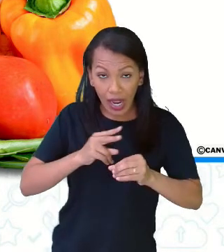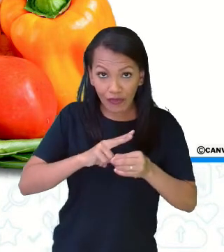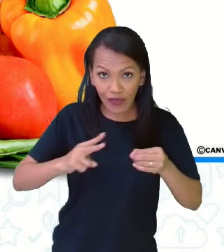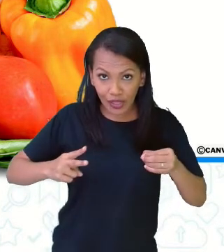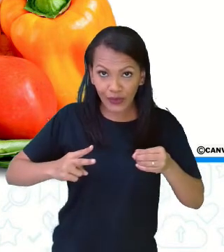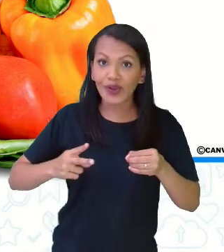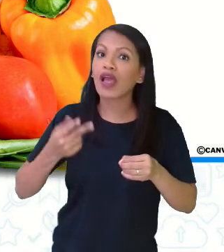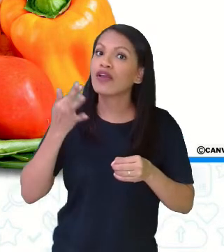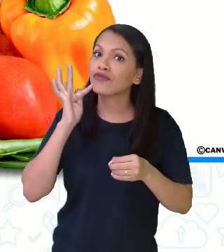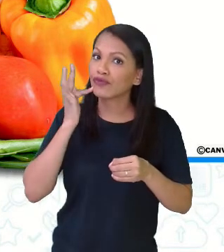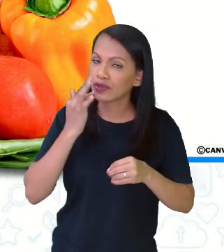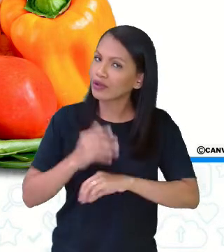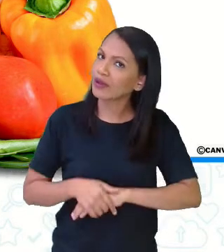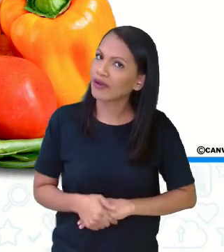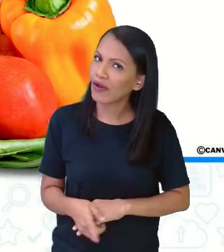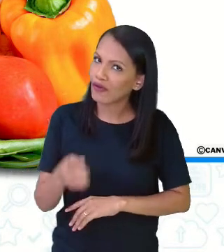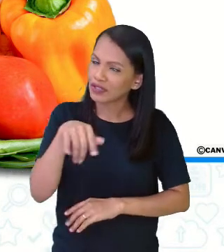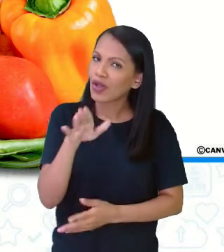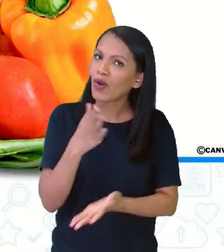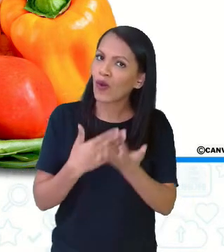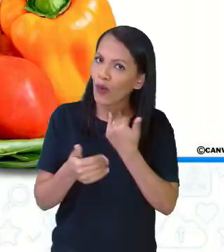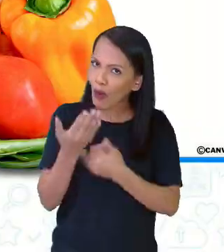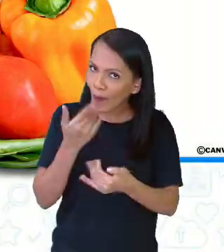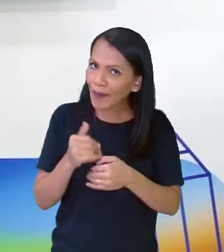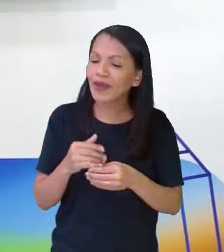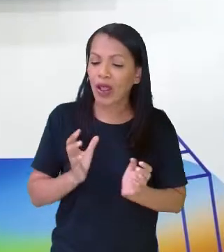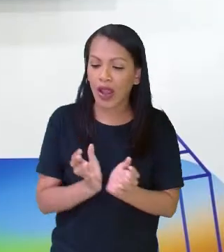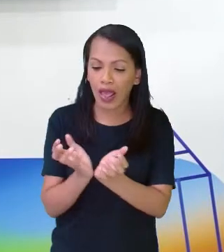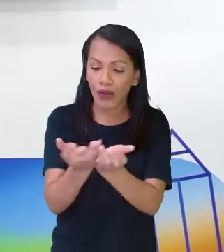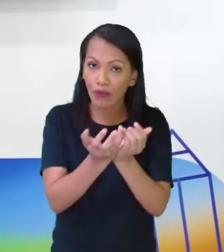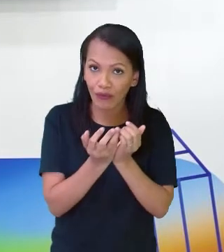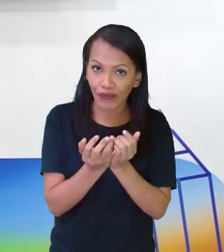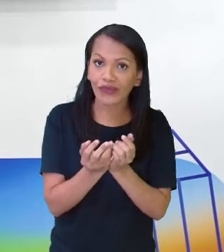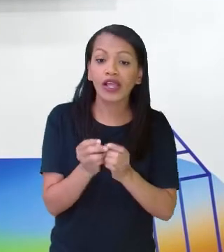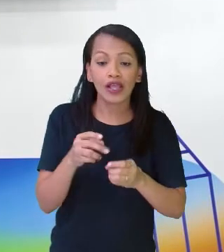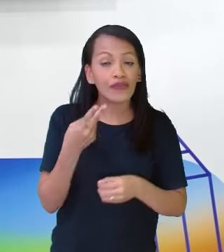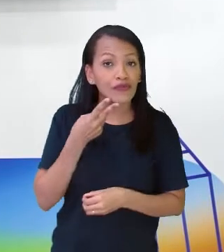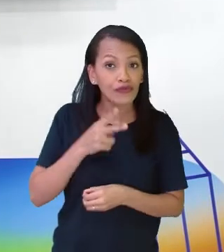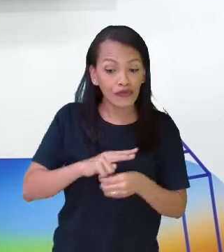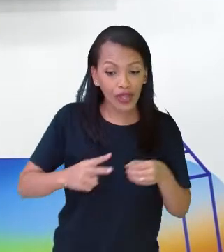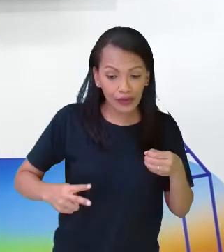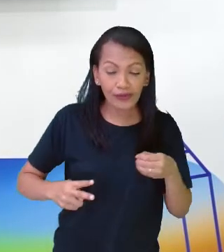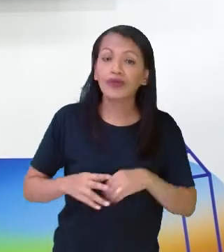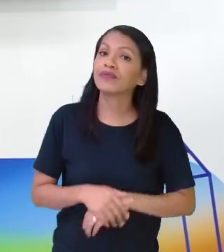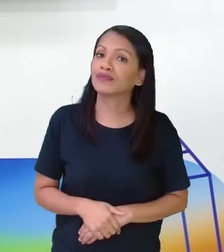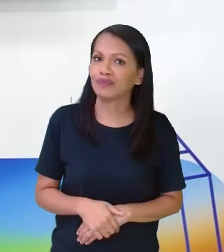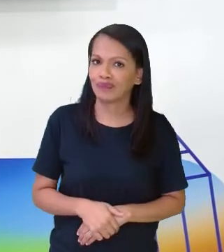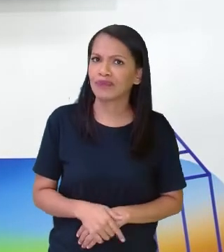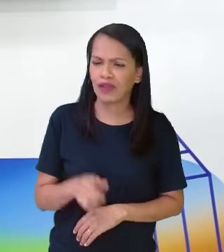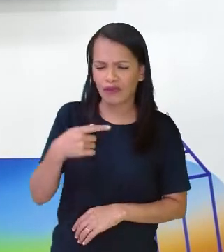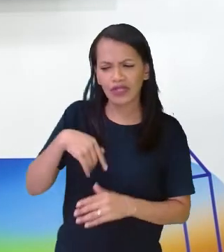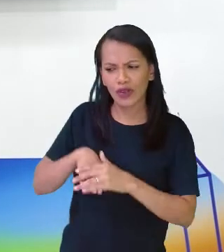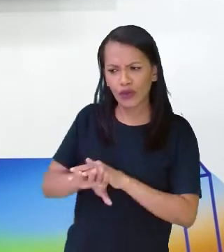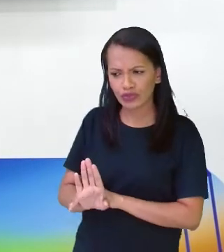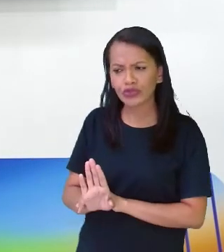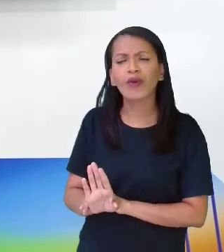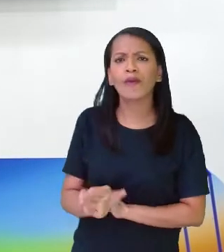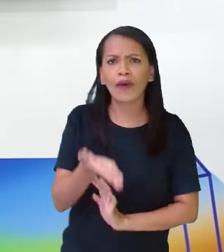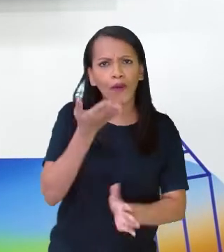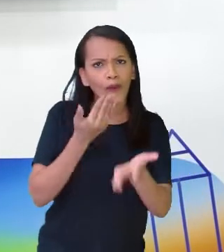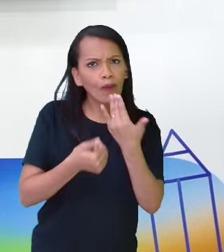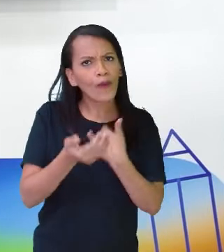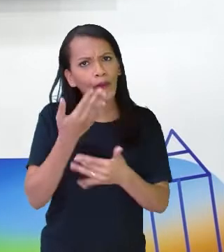Você consome legumes e verduras? A professora Kedma costuma